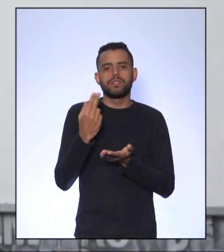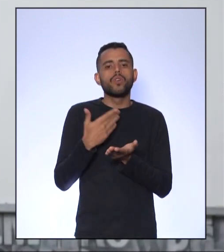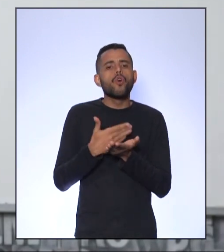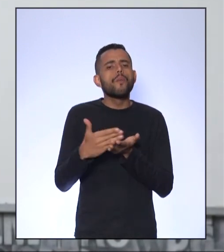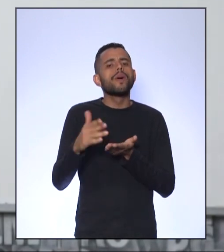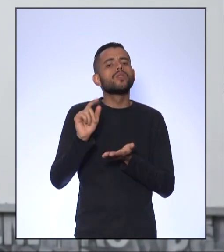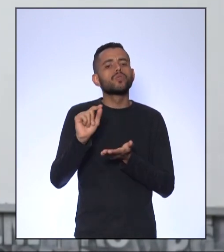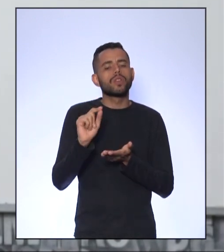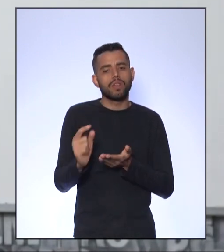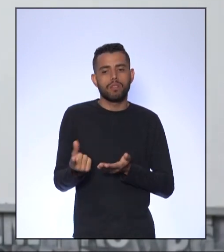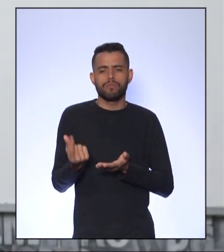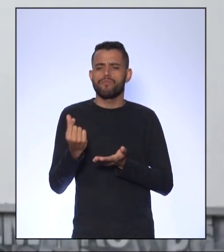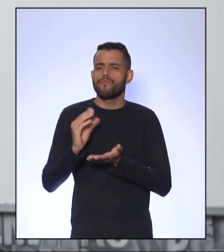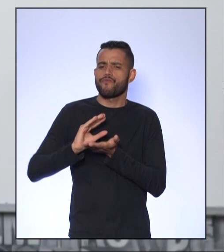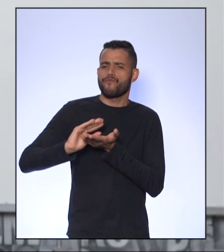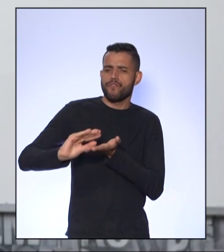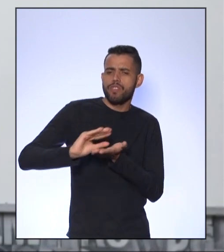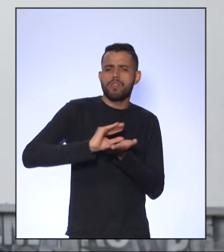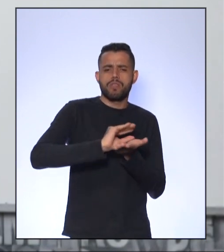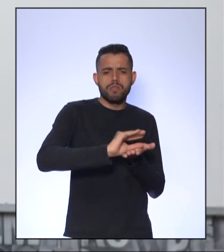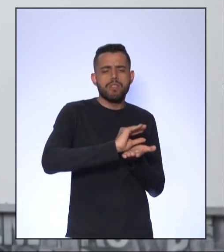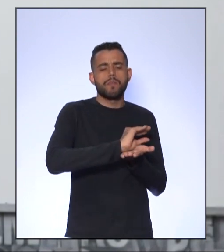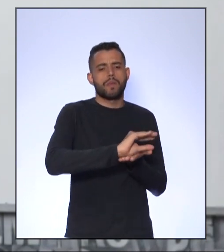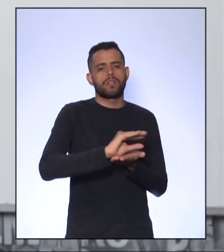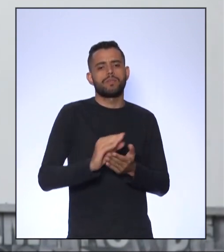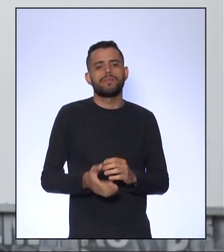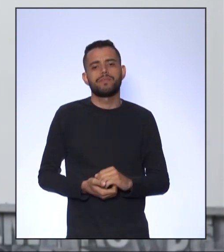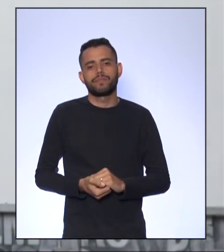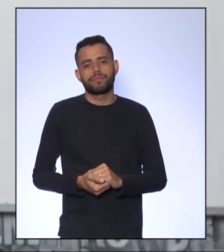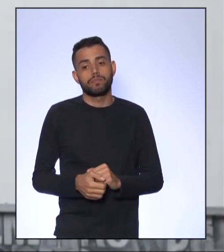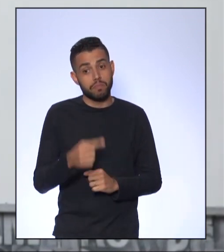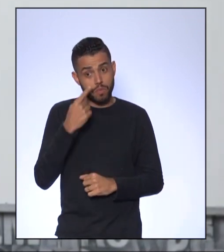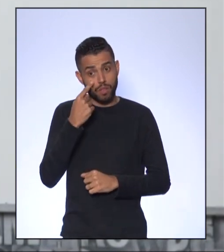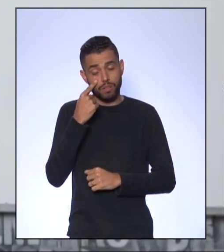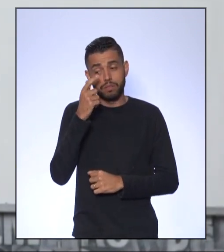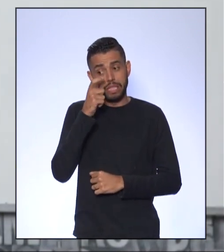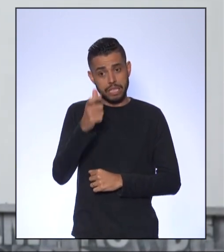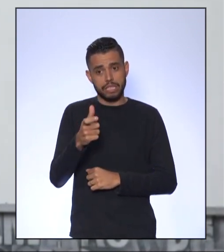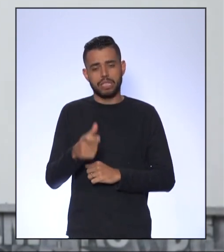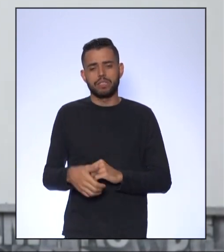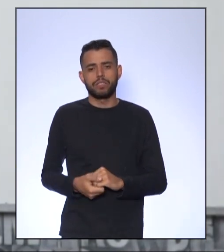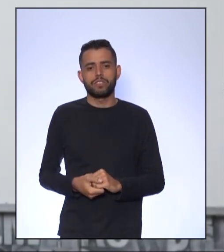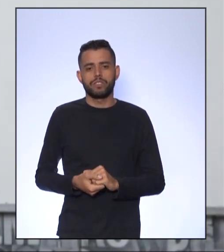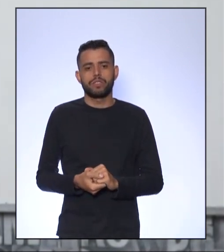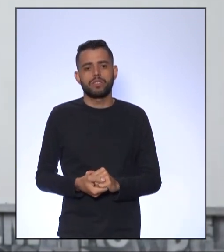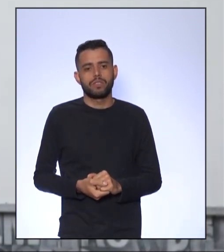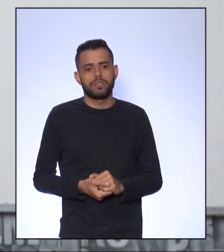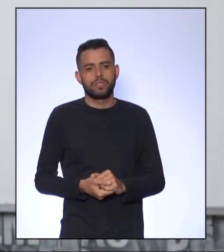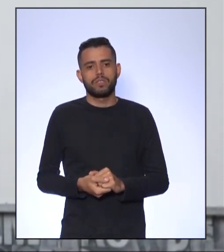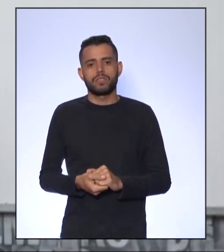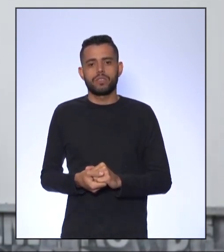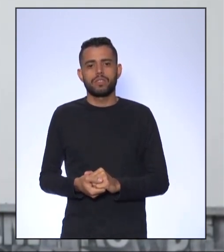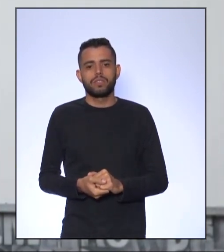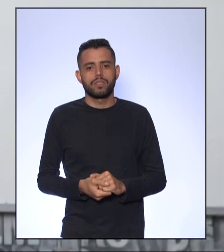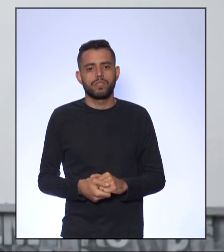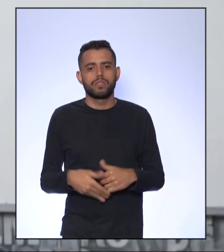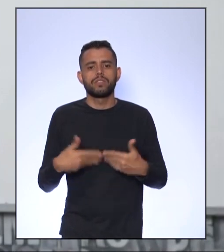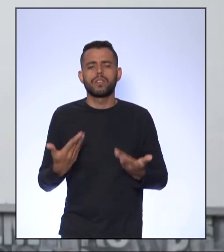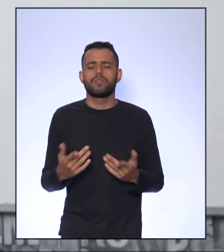os financiamentos. Né? Olha que interessante. Então,